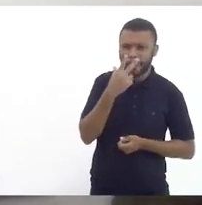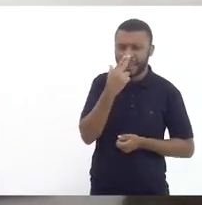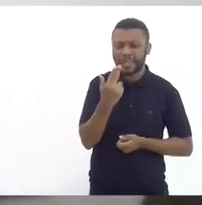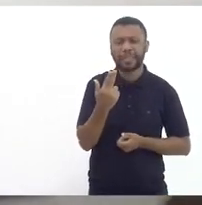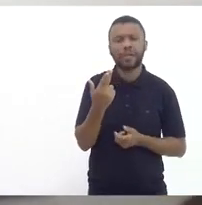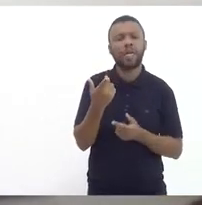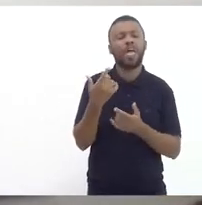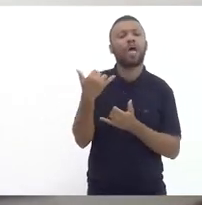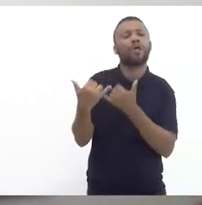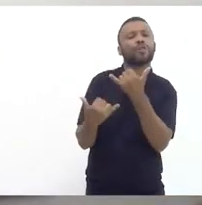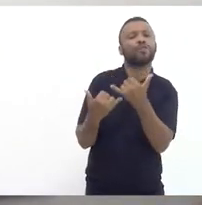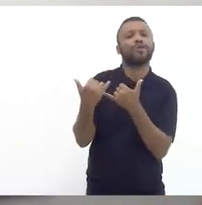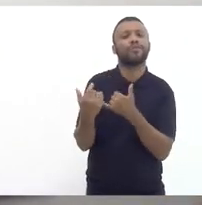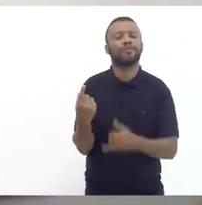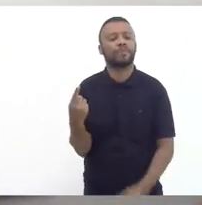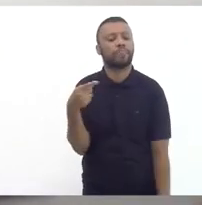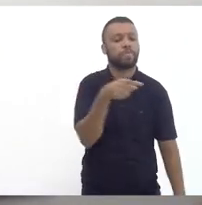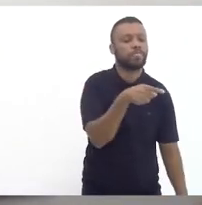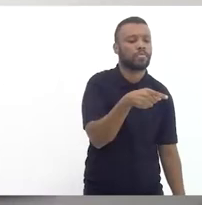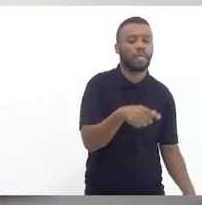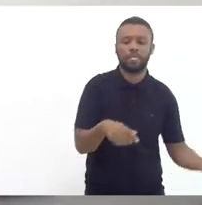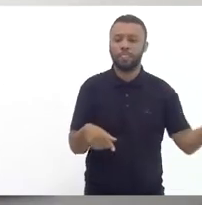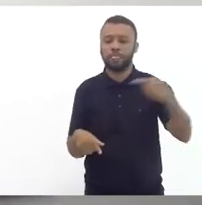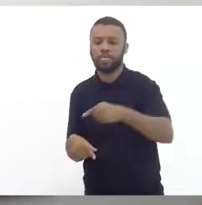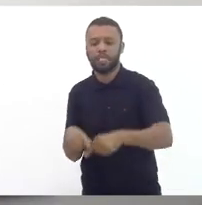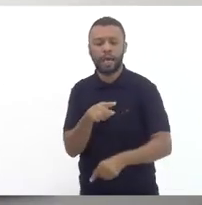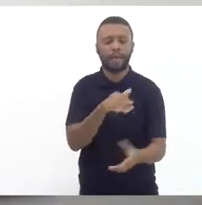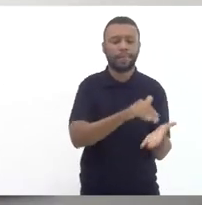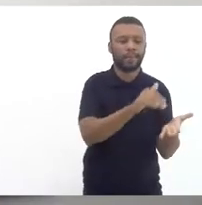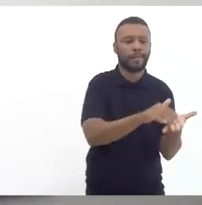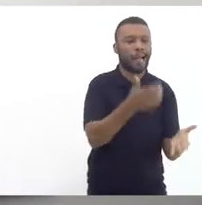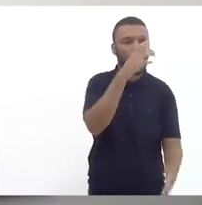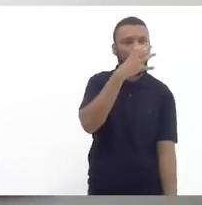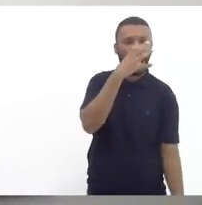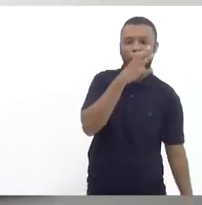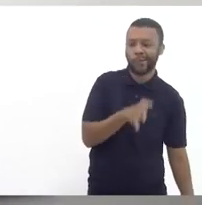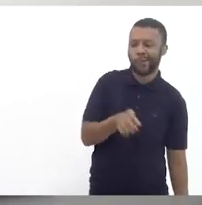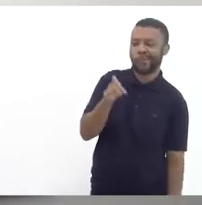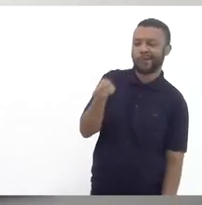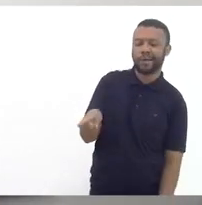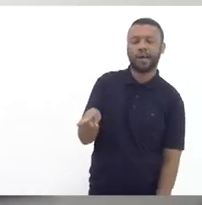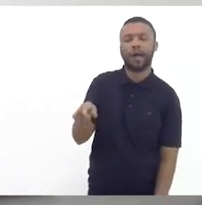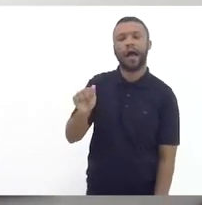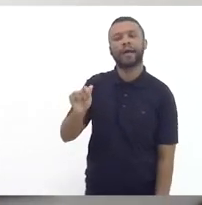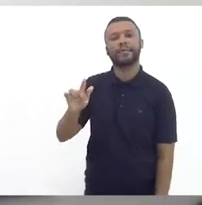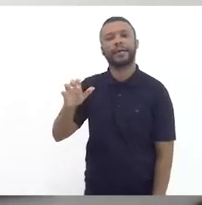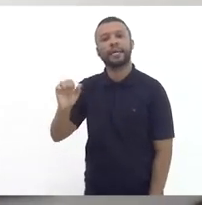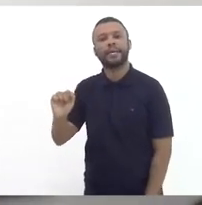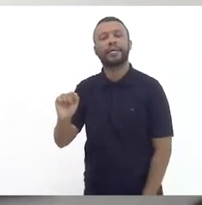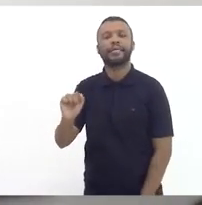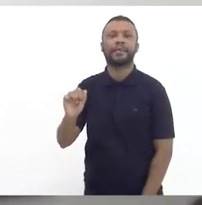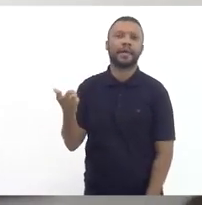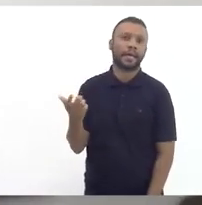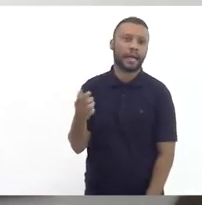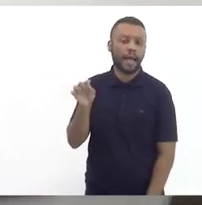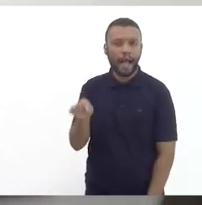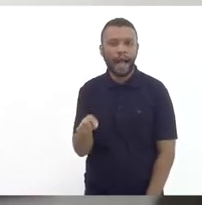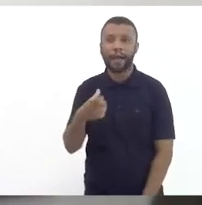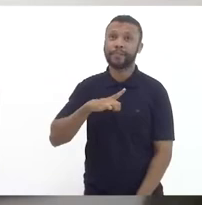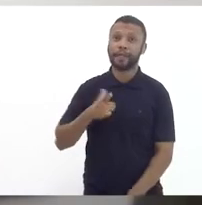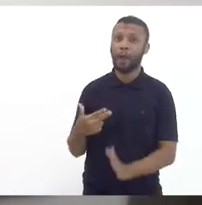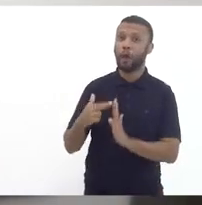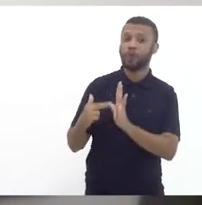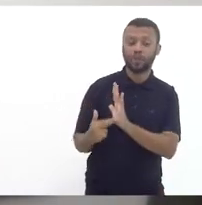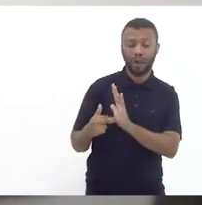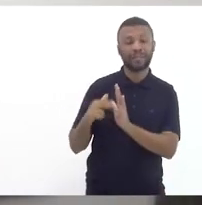empurra. A secretaria fala que a agência só tem o relatório que um dia vai mandar, a